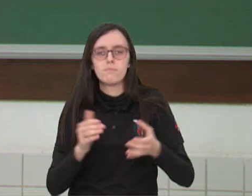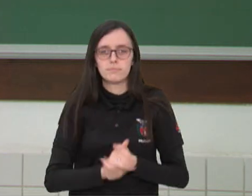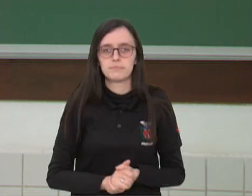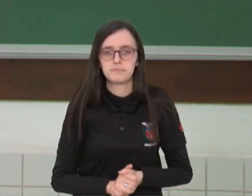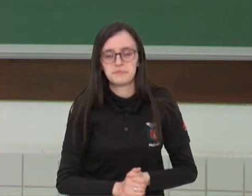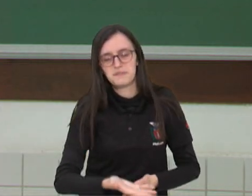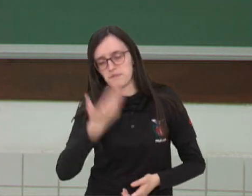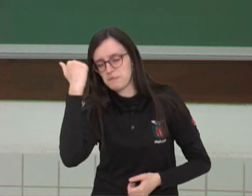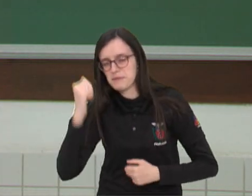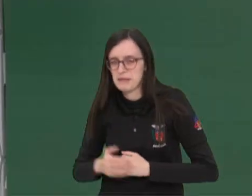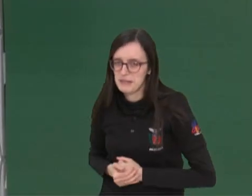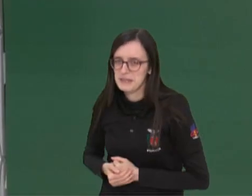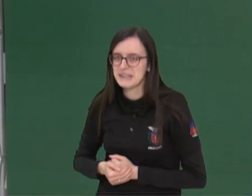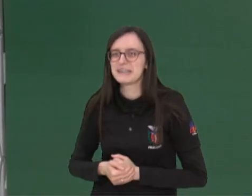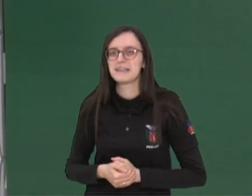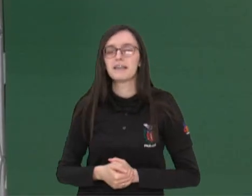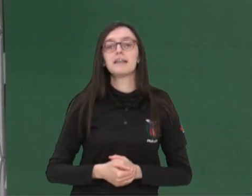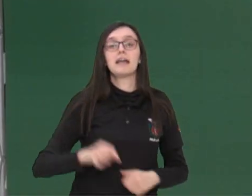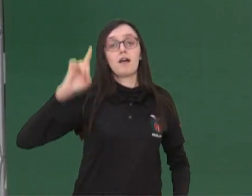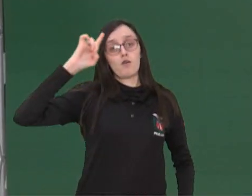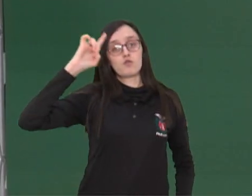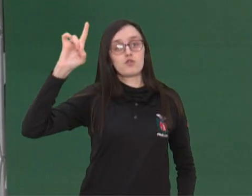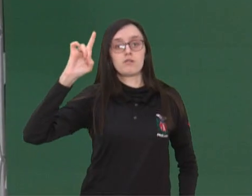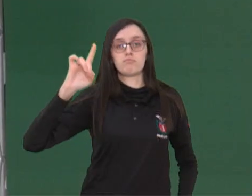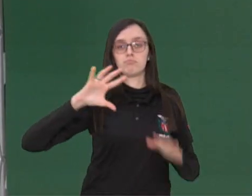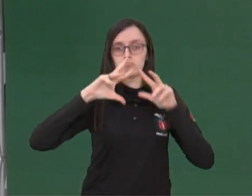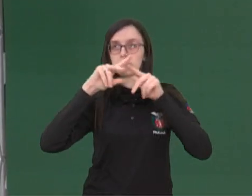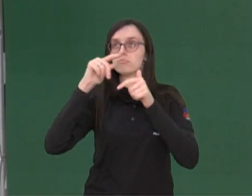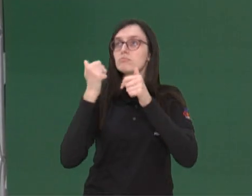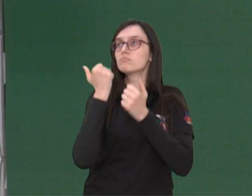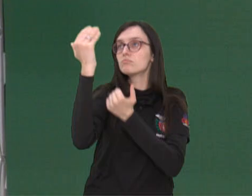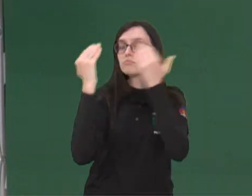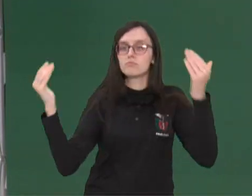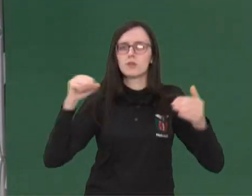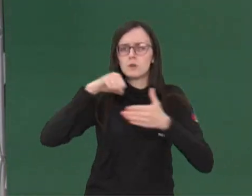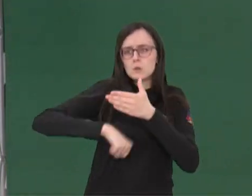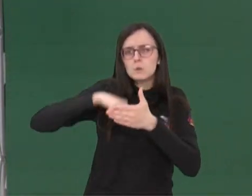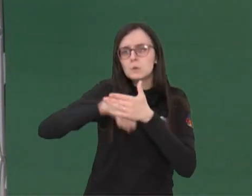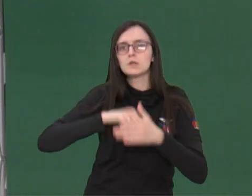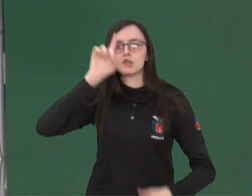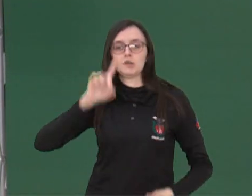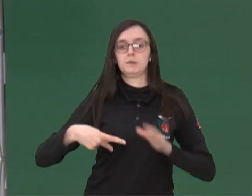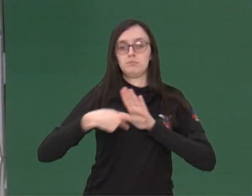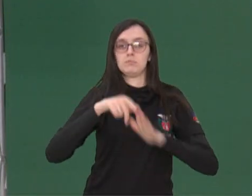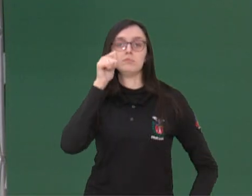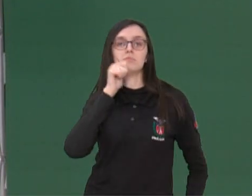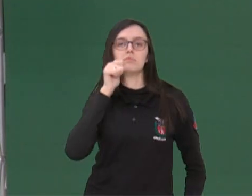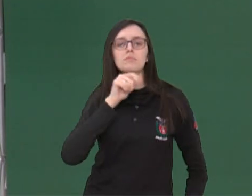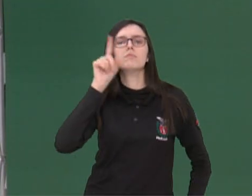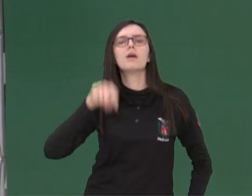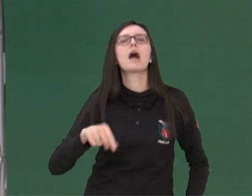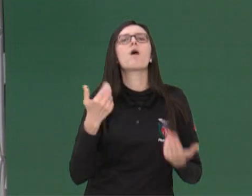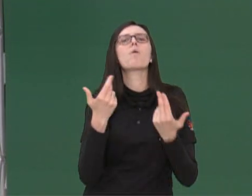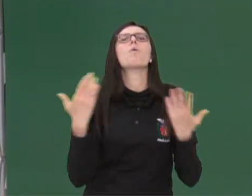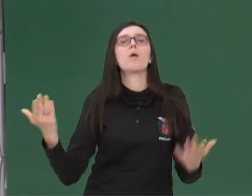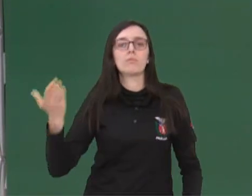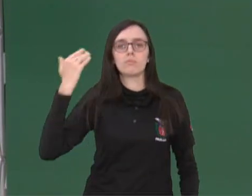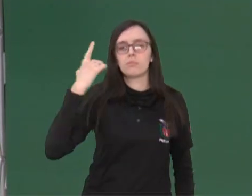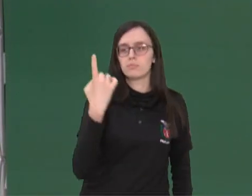surgiu? Bora lá! O Dia Internacional da Luta pelos Direitos da Mulher é celebrado